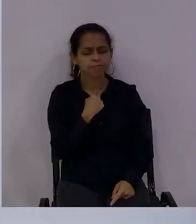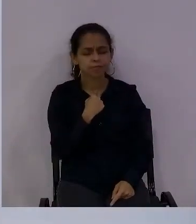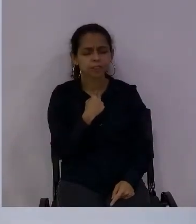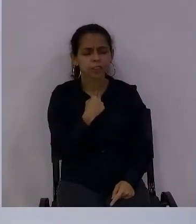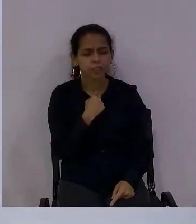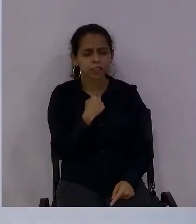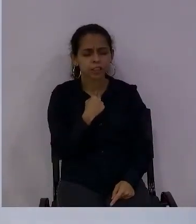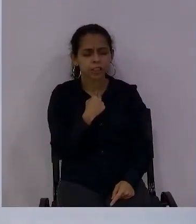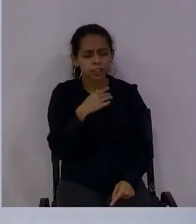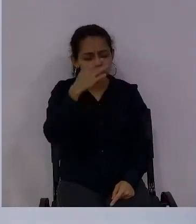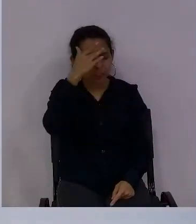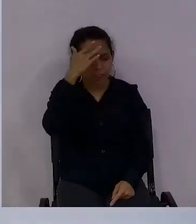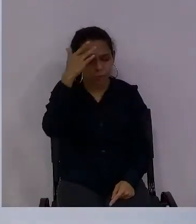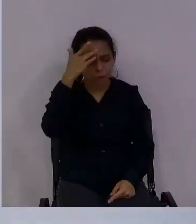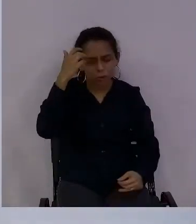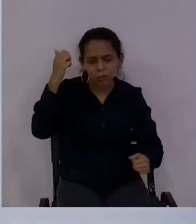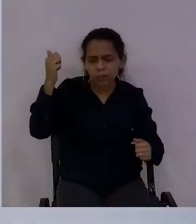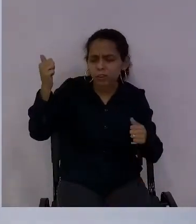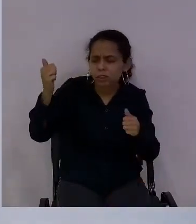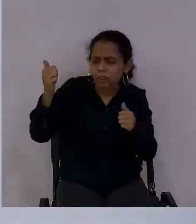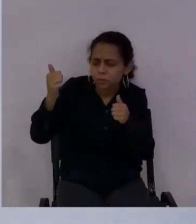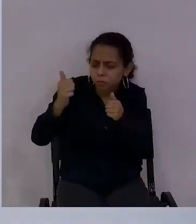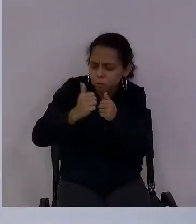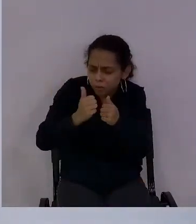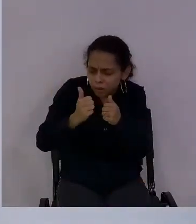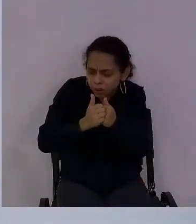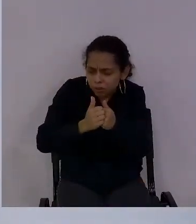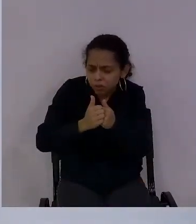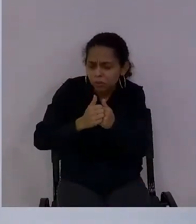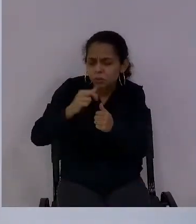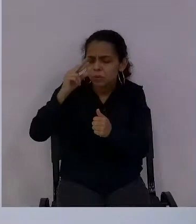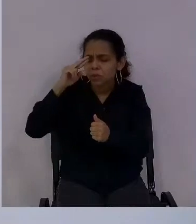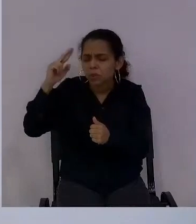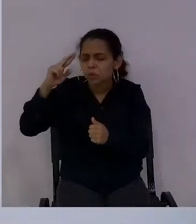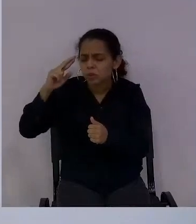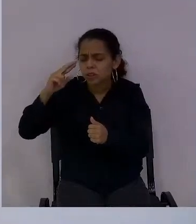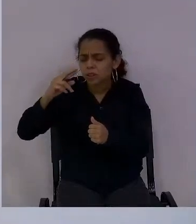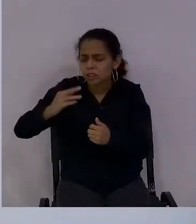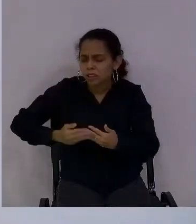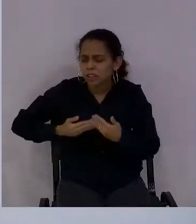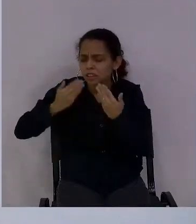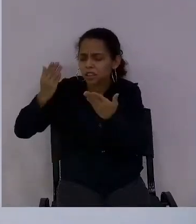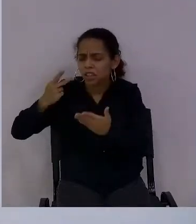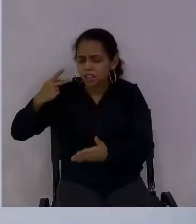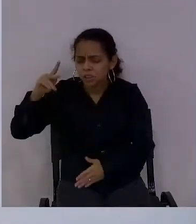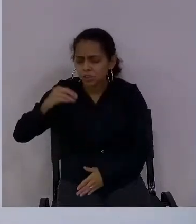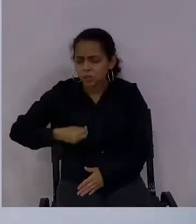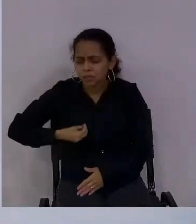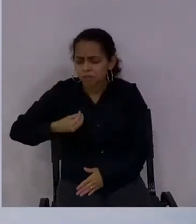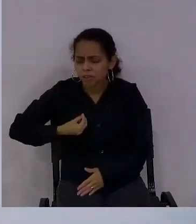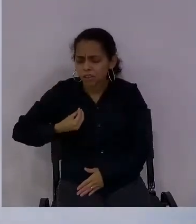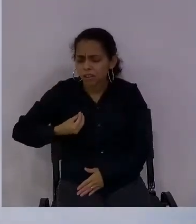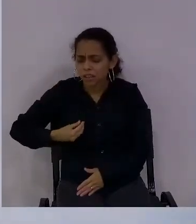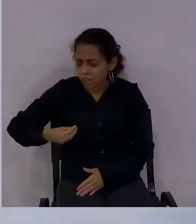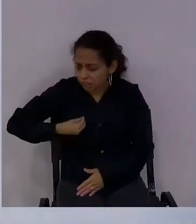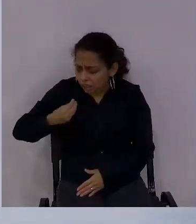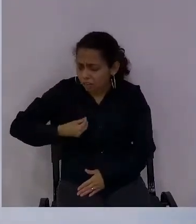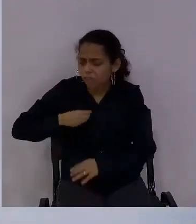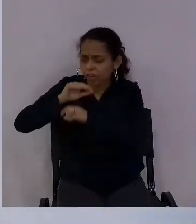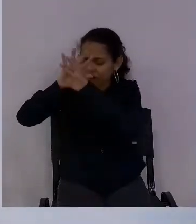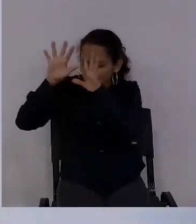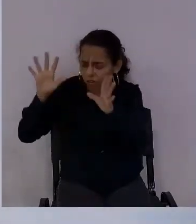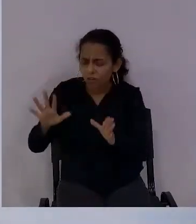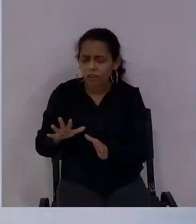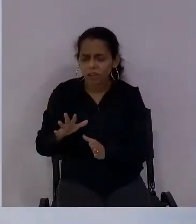entregue sua vida ao Senhor e viva para a tua glória. Senhor, ajude-nos a anunciar esta verdade a tantos que precisam,